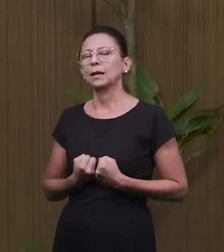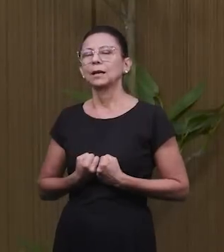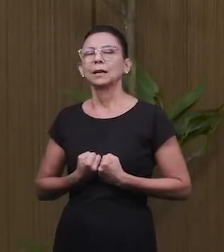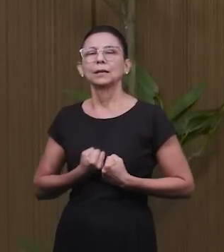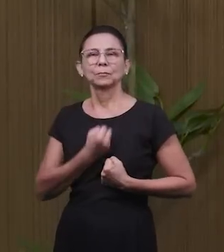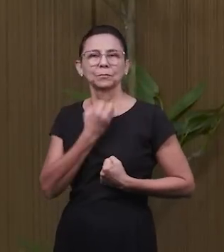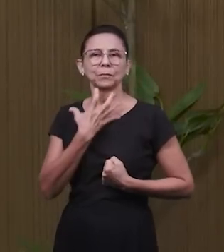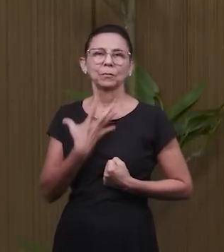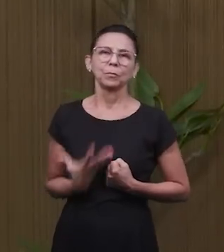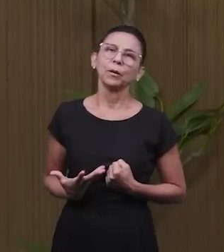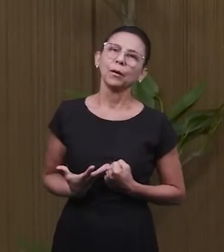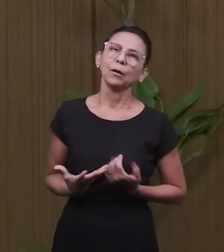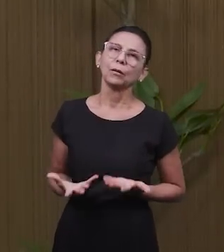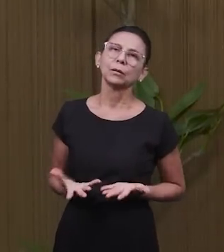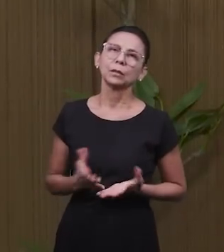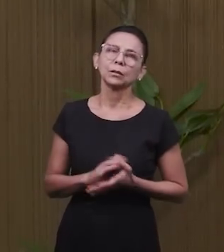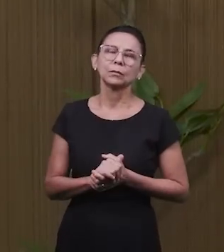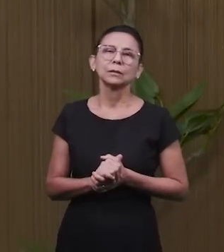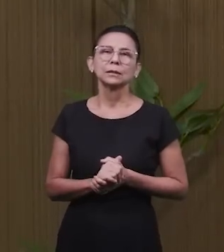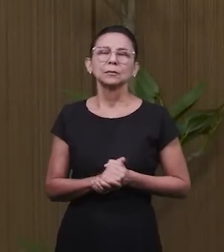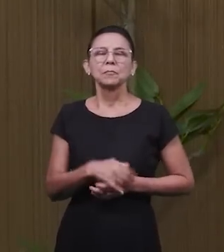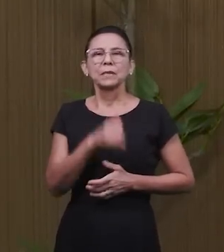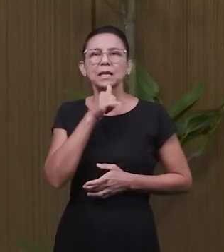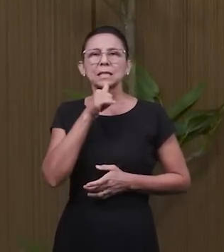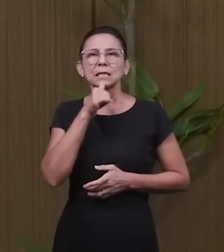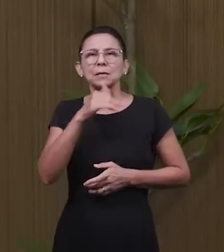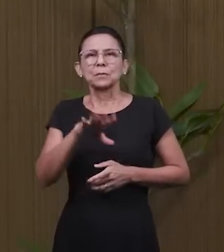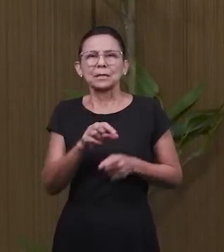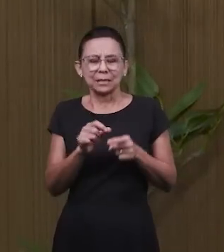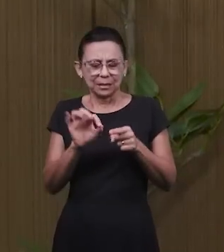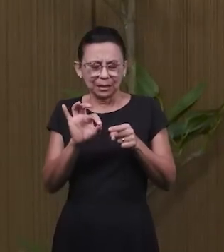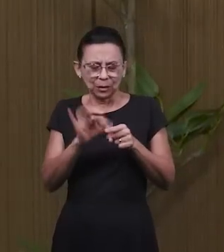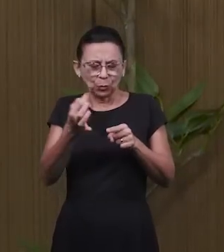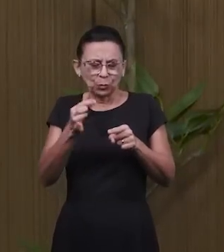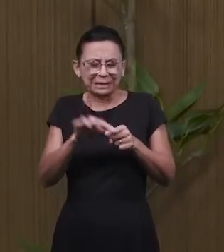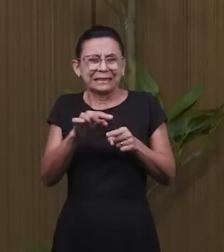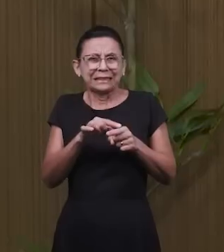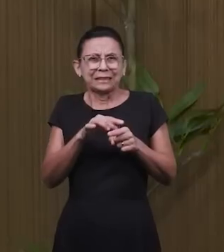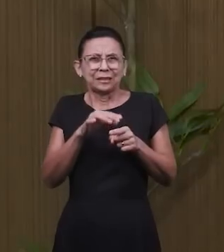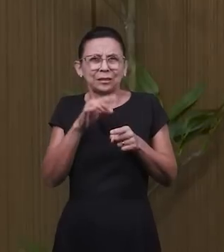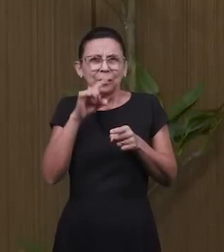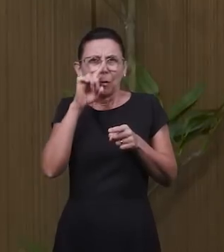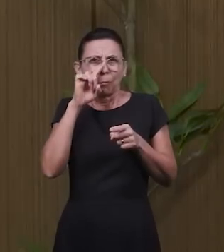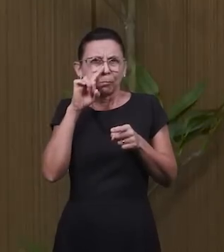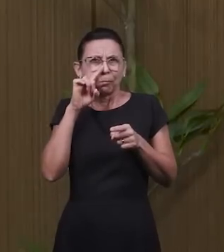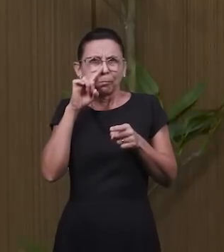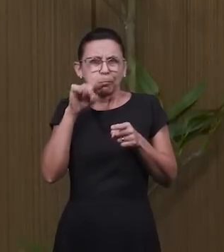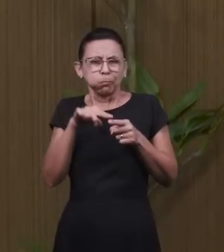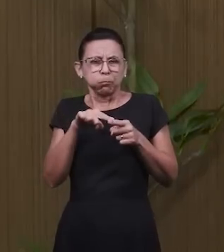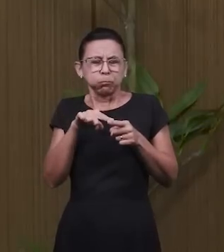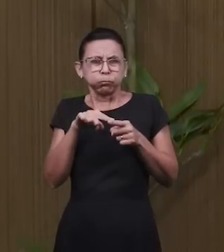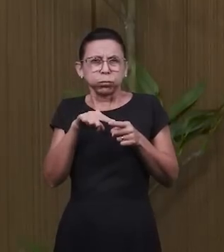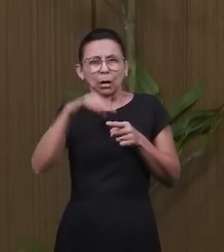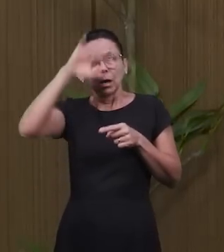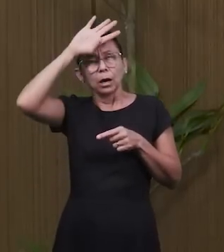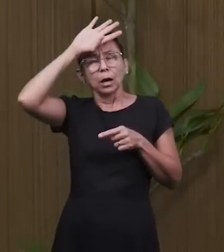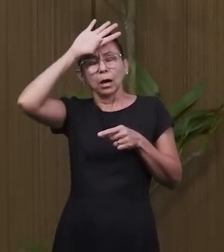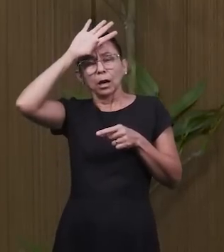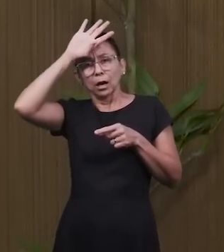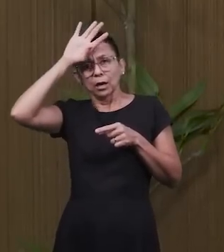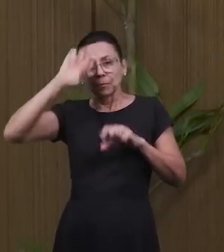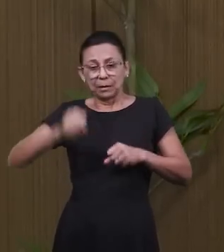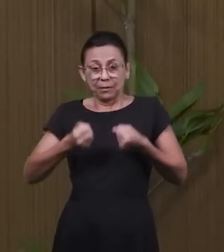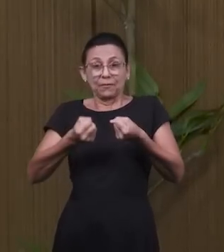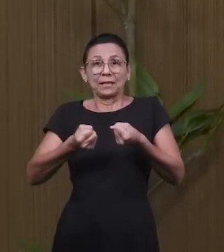se um dedo aqui, uma ferpa aqui trouxe uma infecção para esse dedo, todo o corpo vai ter febre, vai reagir em defesa.